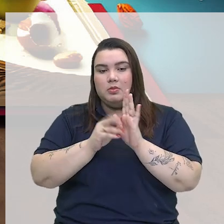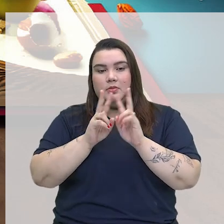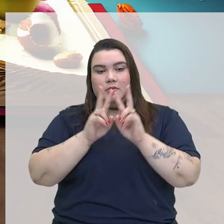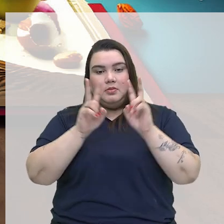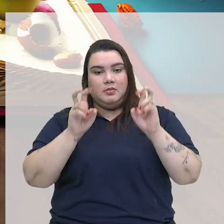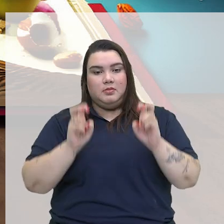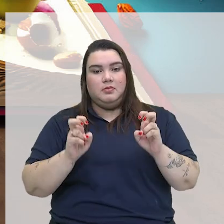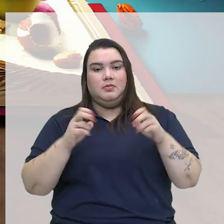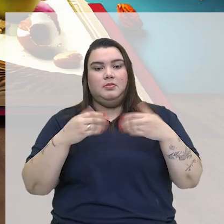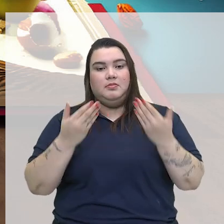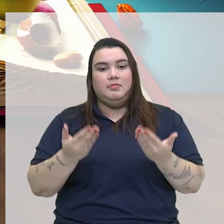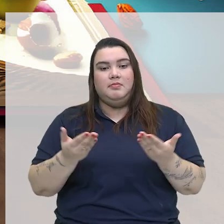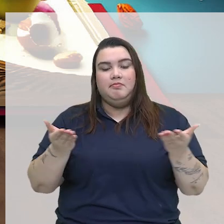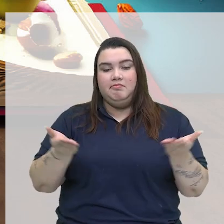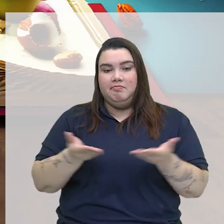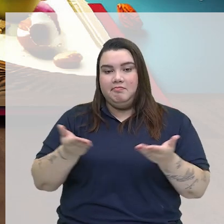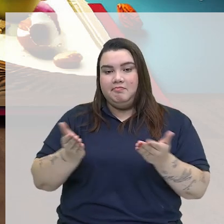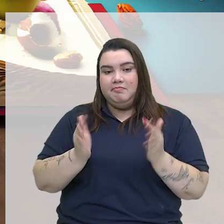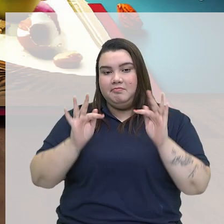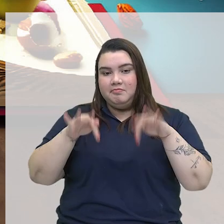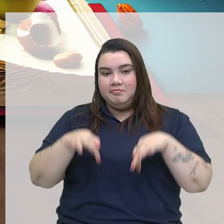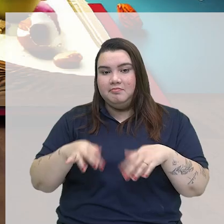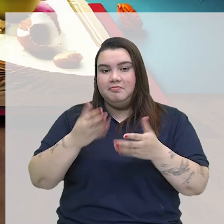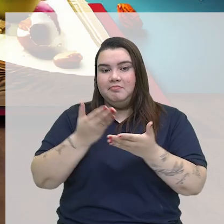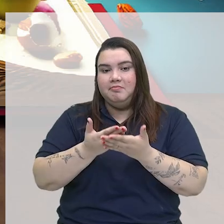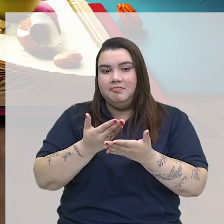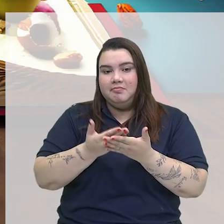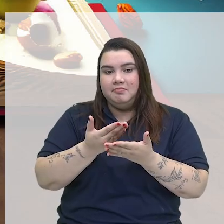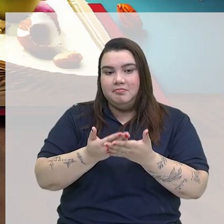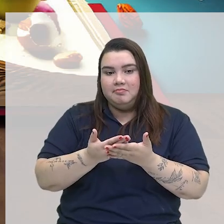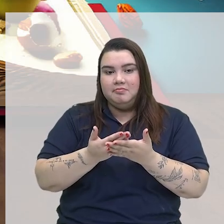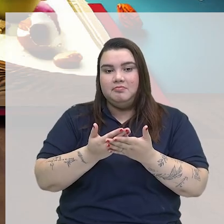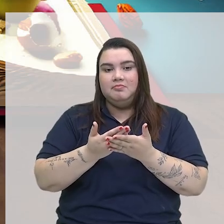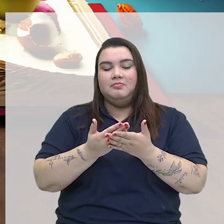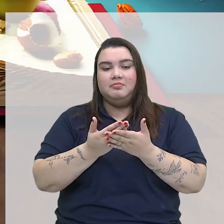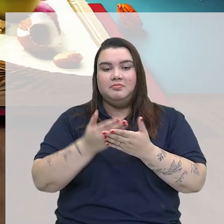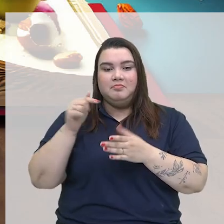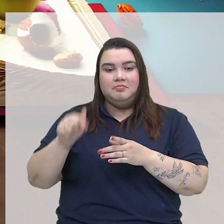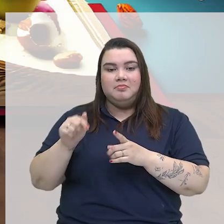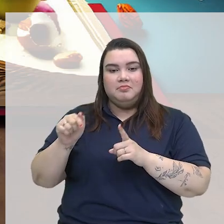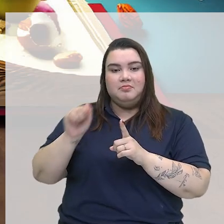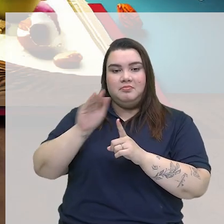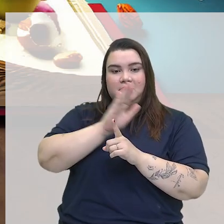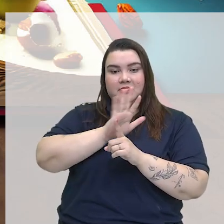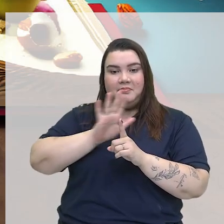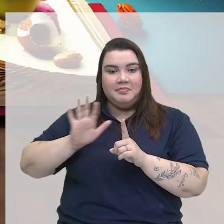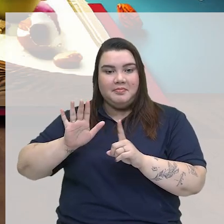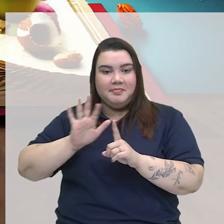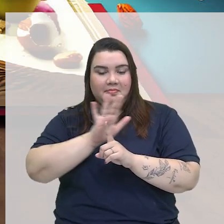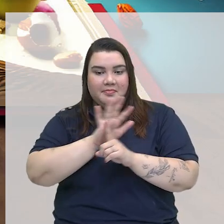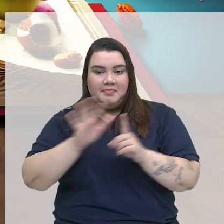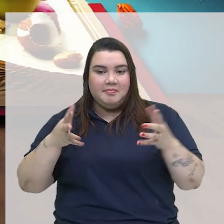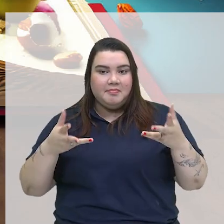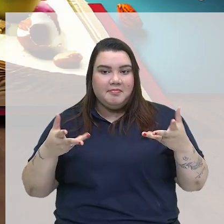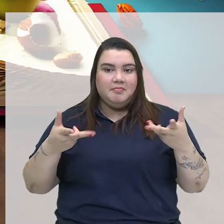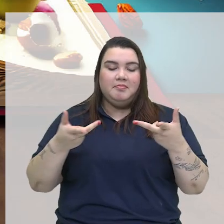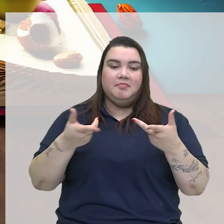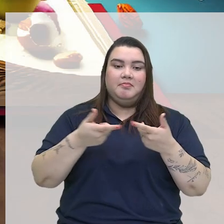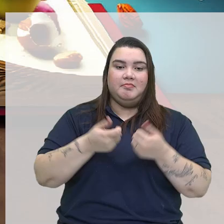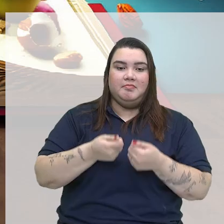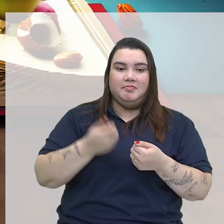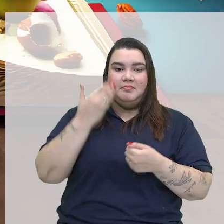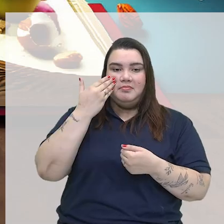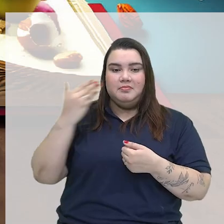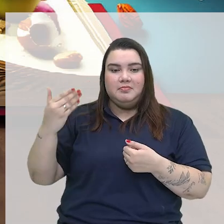tema, nós vamos finalizando a nossa aula aqui a partir desse croma aqui, desse cenário que vocês estão